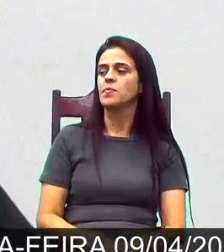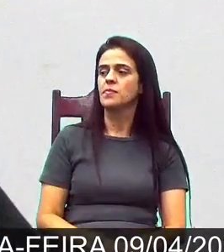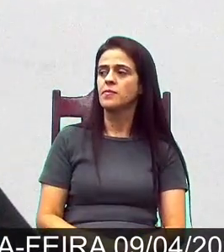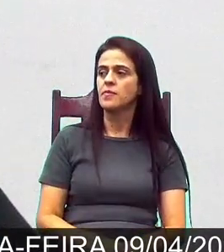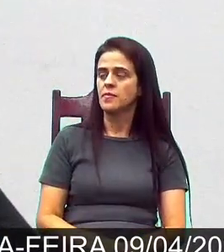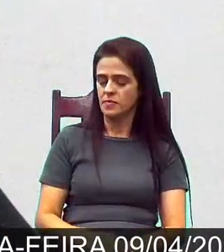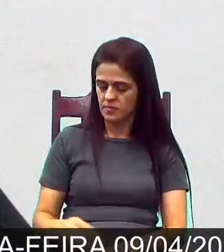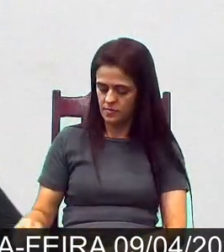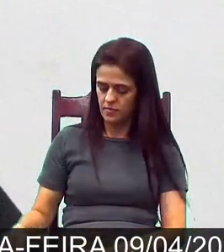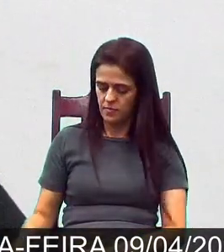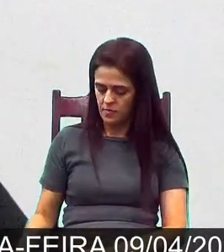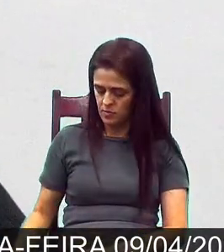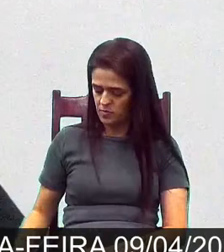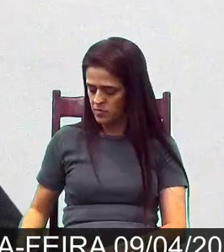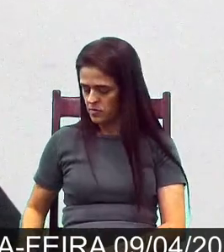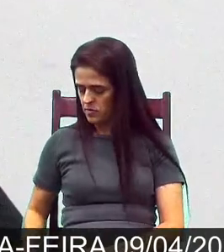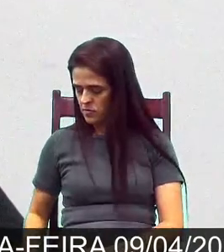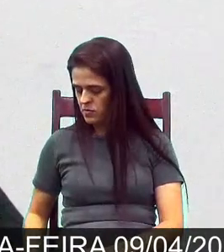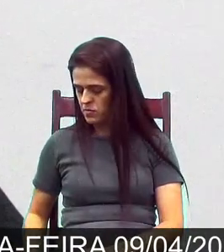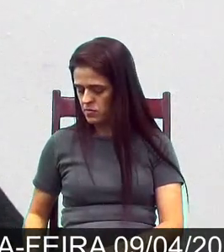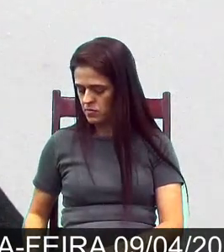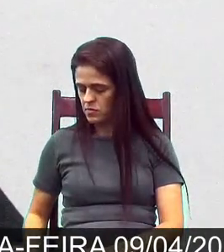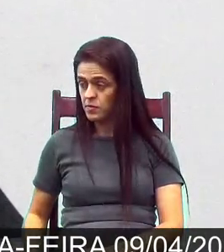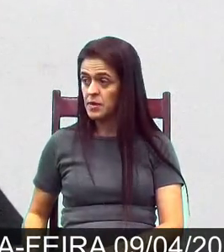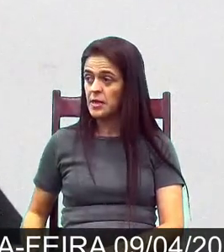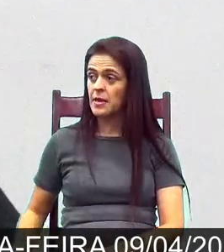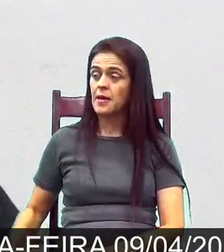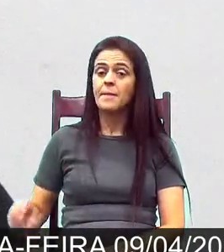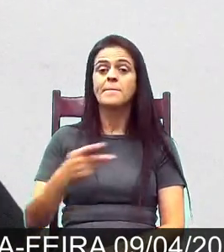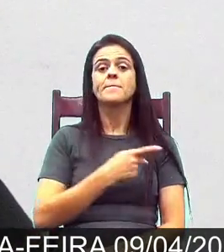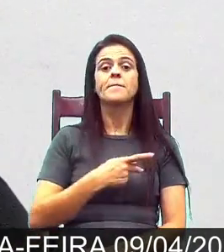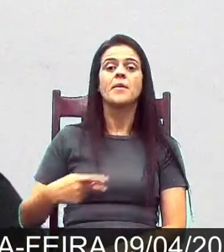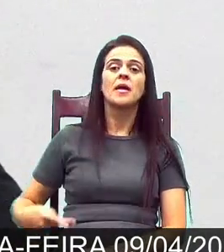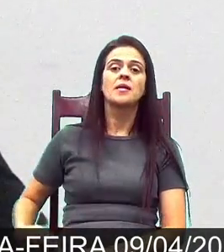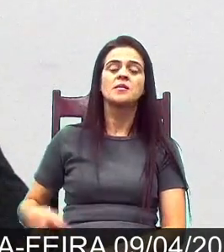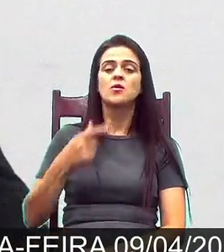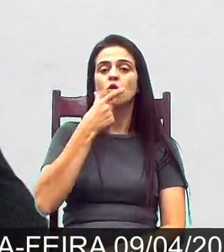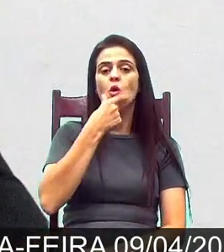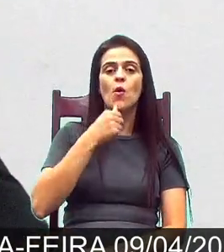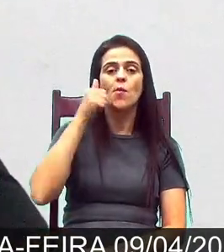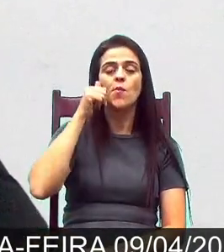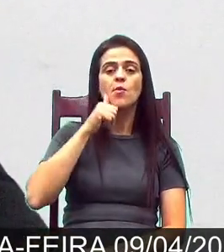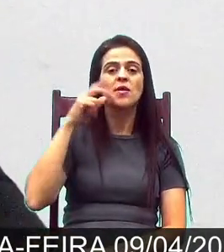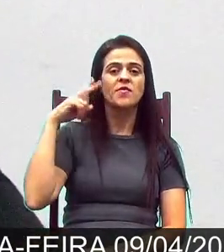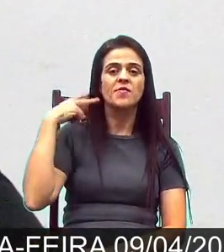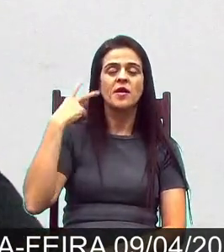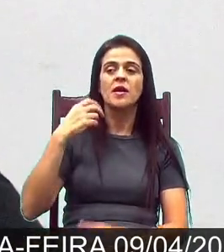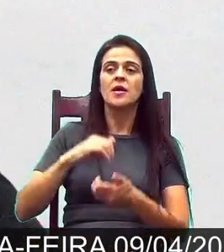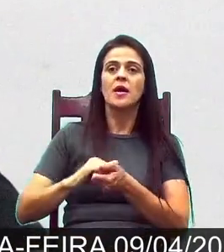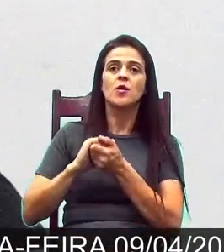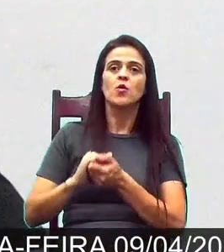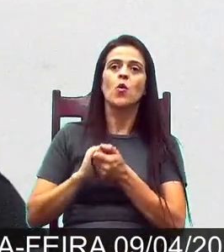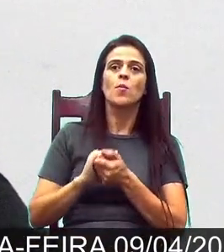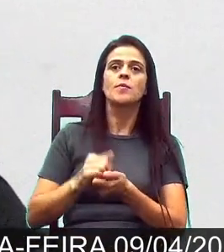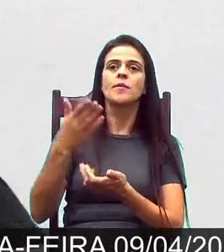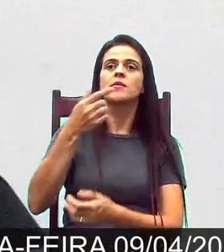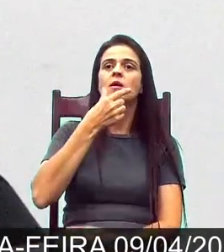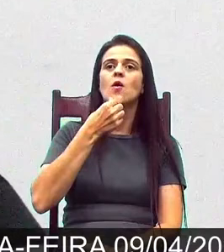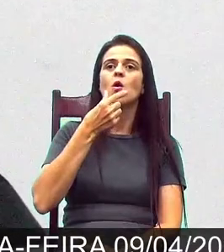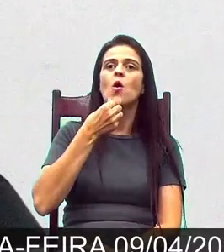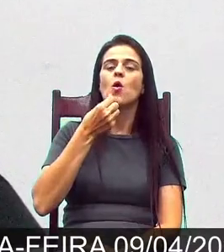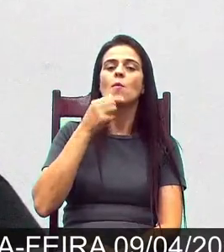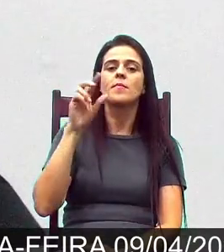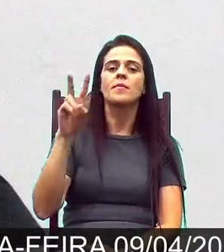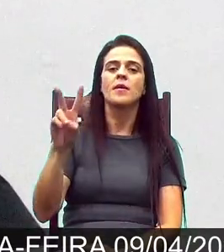Senhor presidente, mesa diretora, nobres amigos, vereadores, vereadora, quero cumprimentar Valmir, que se faz presente